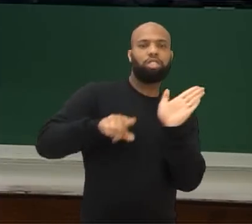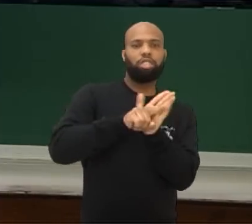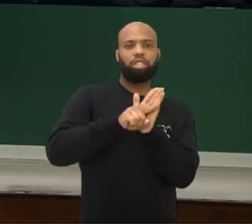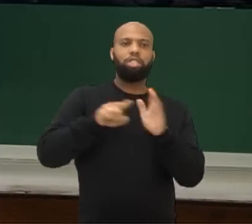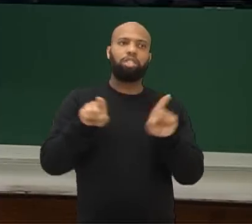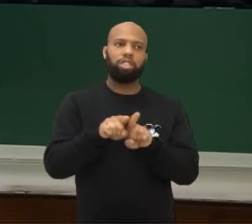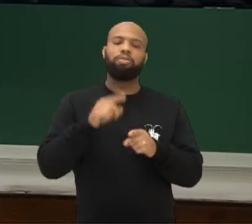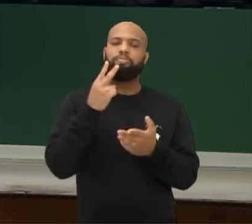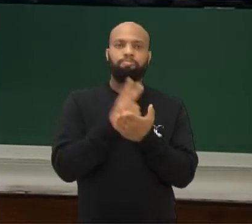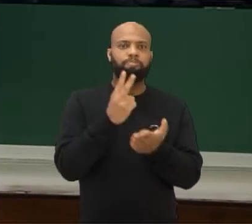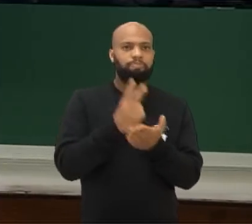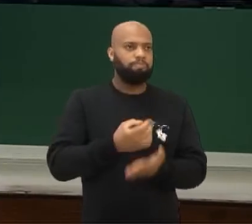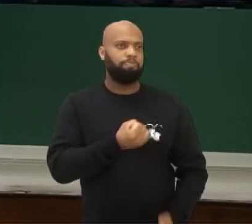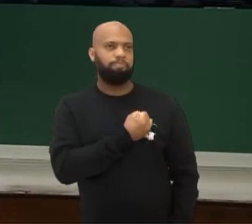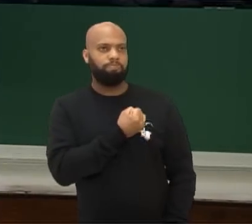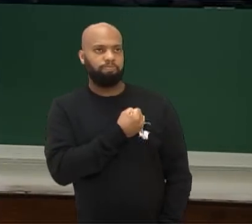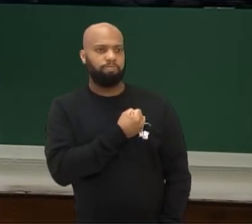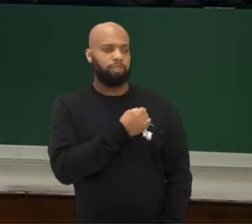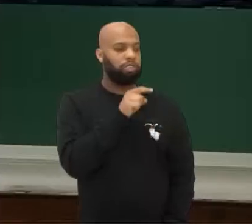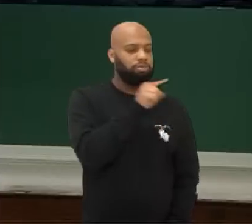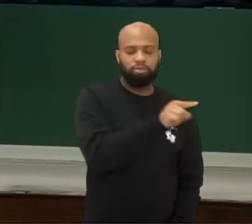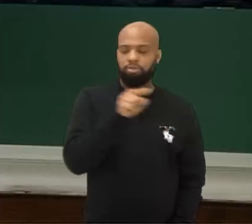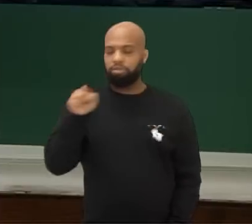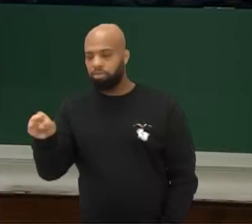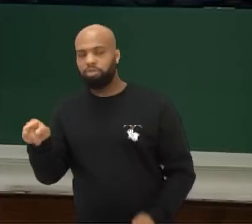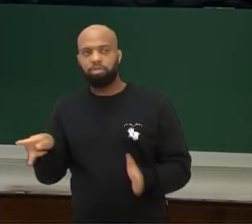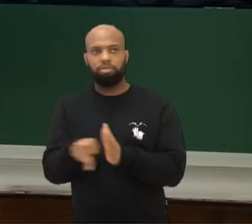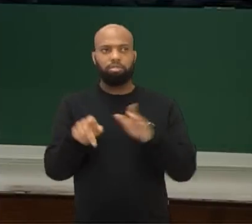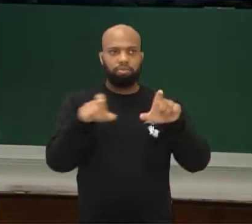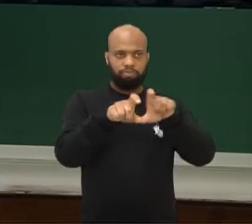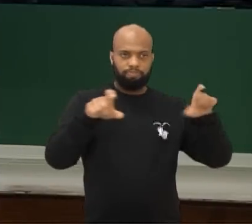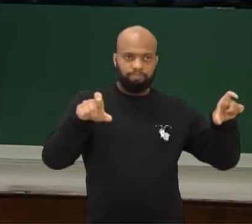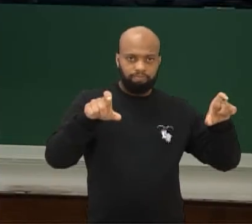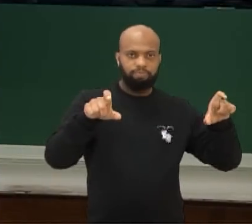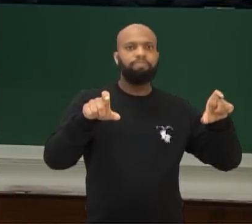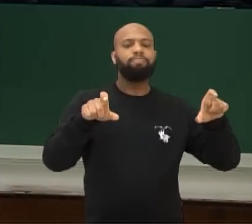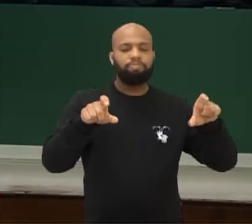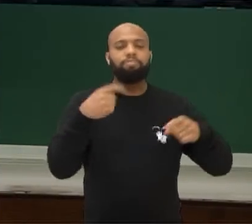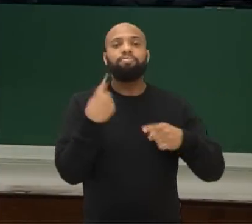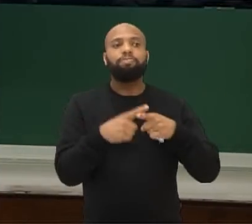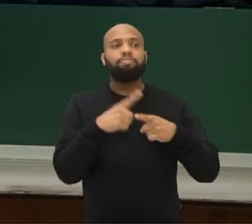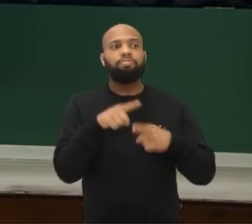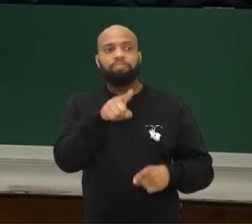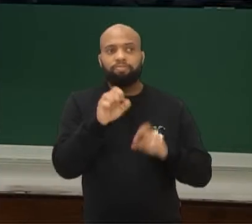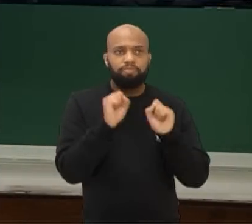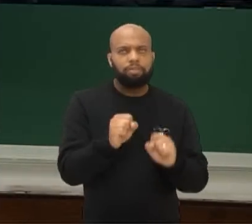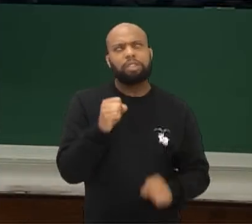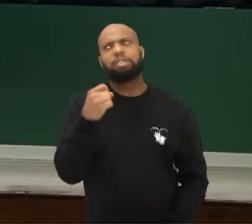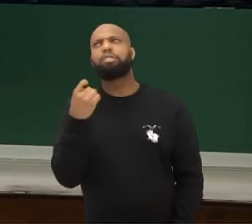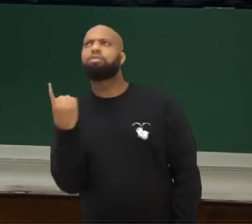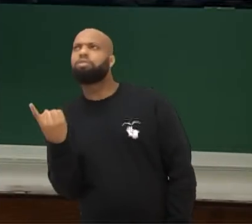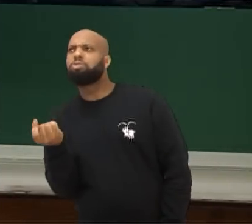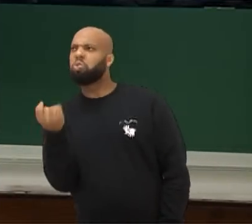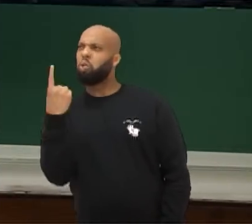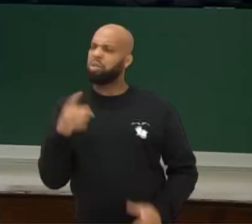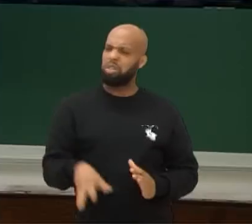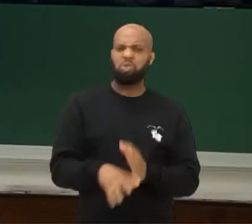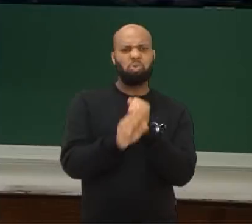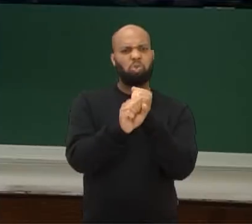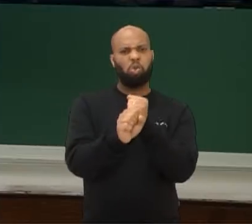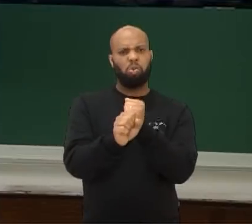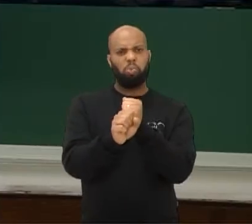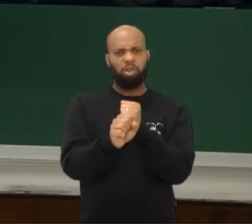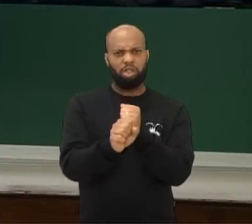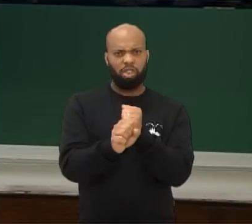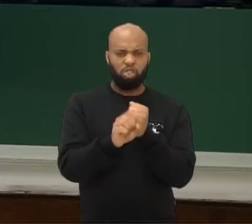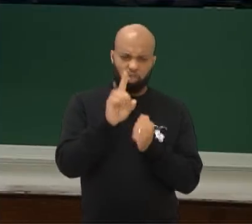a mesma quantidade dos 2 lados da equação, tá? É porque vocês podem ficar em dúvida, mas princípio aditivo eu só